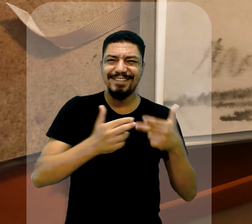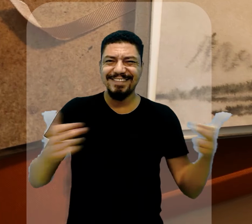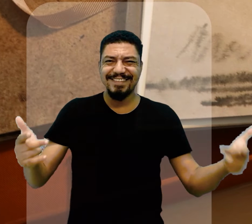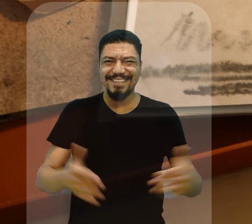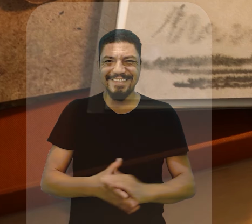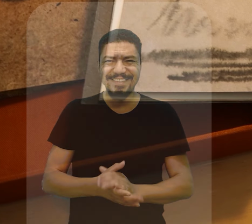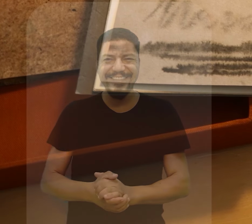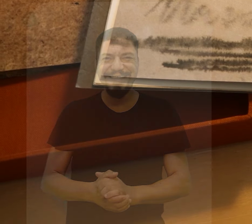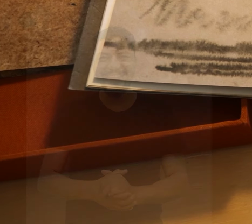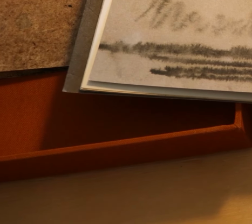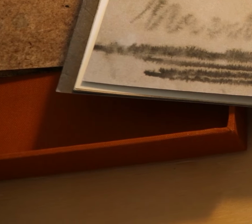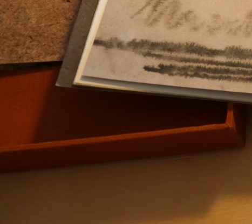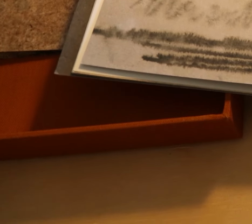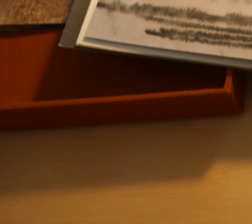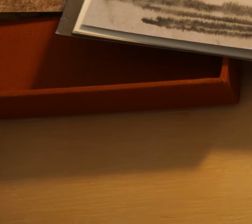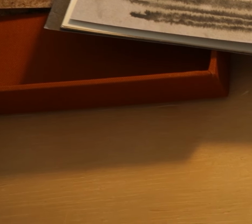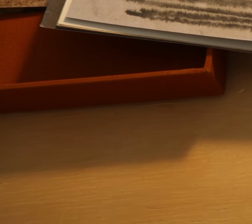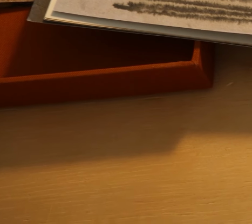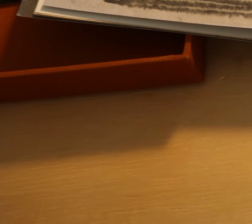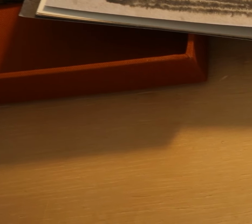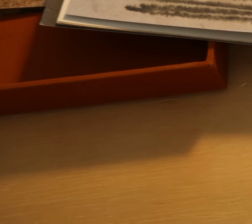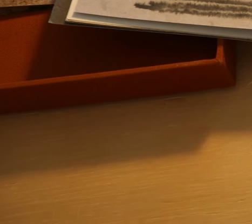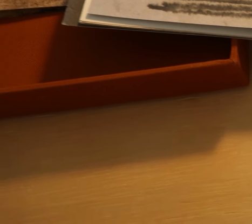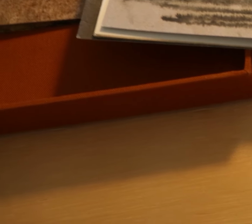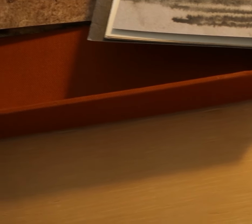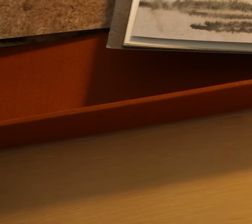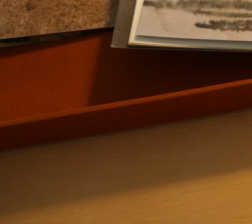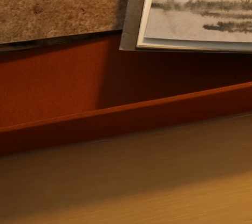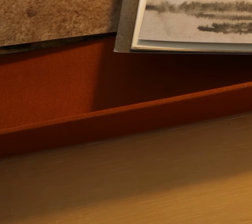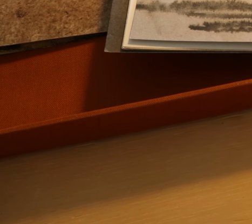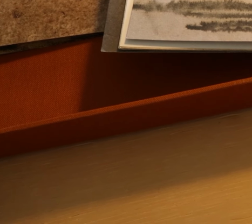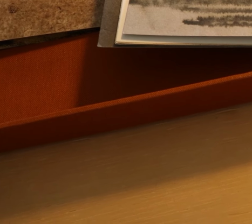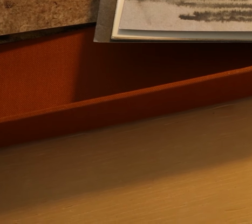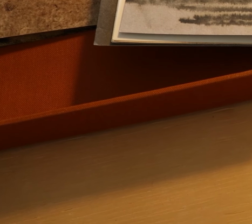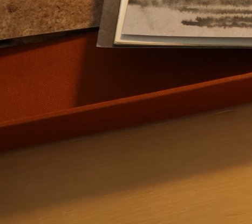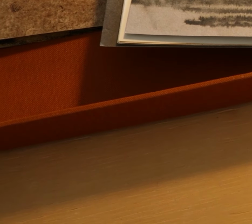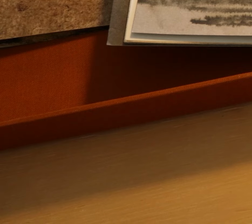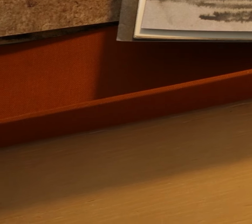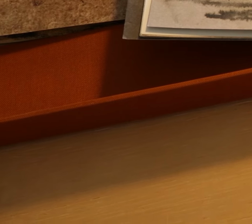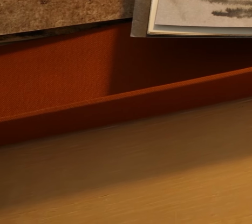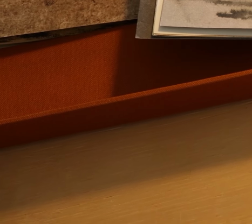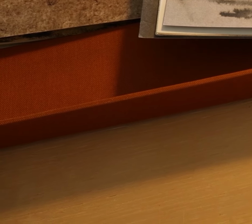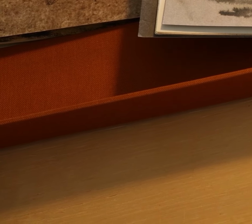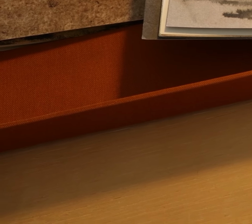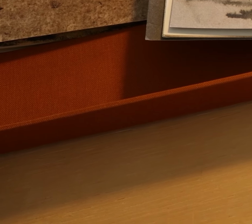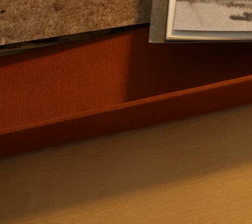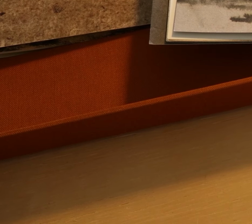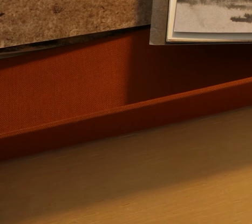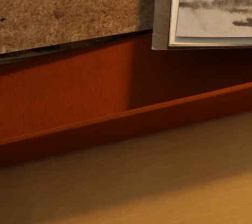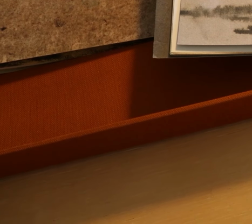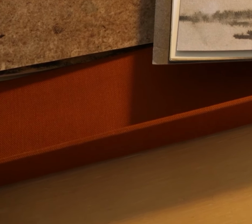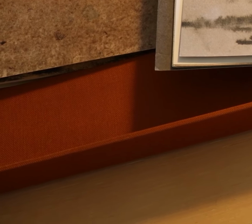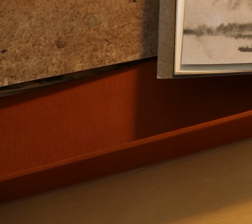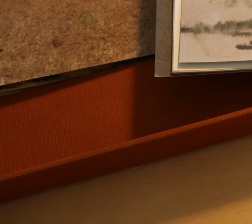Ela folheia O Cerco Flutuante, um livro com representações de paisagens difusas em tons de cinza e